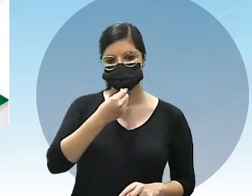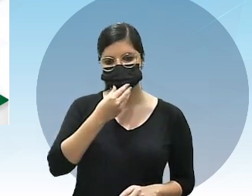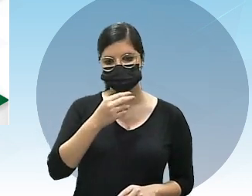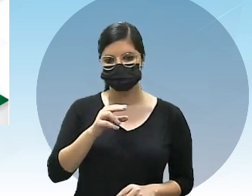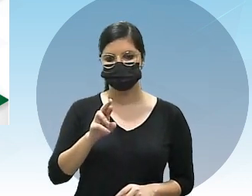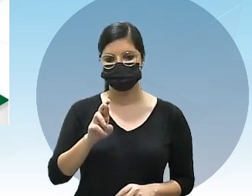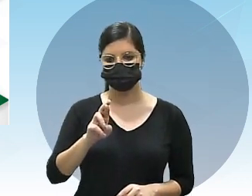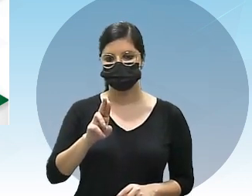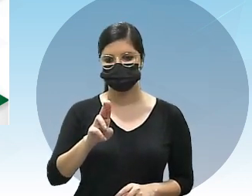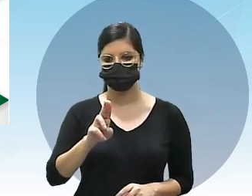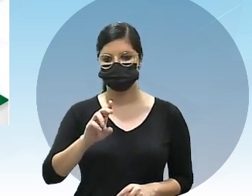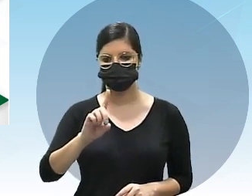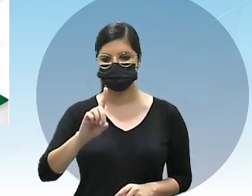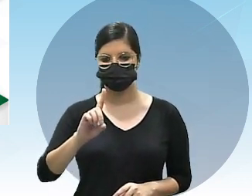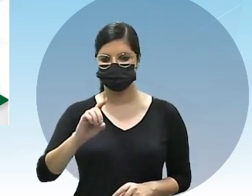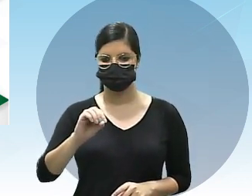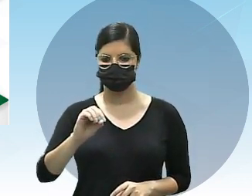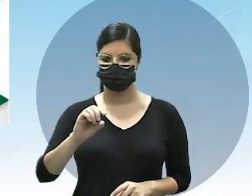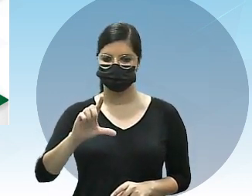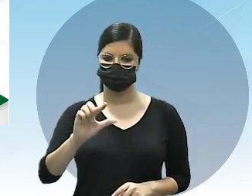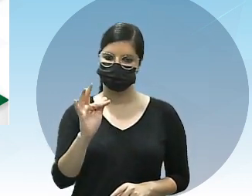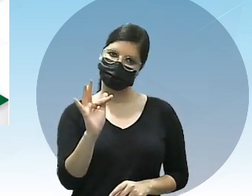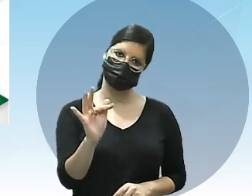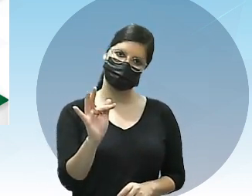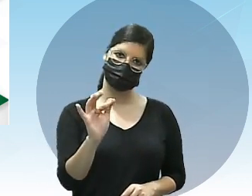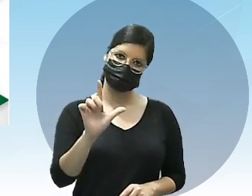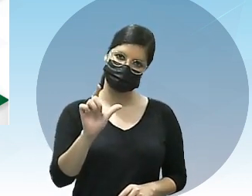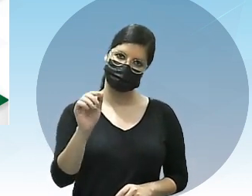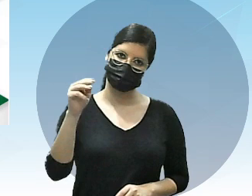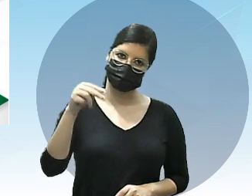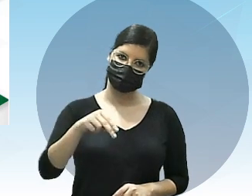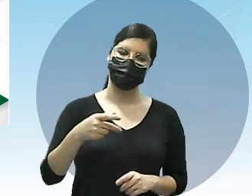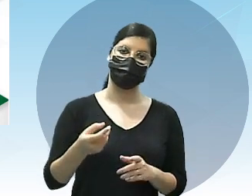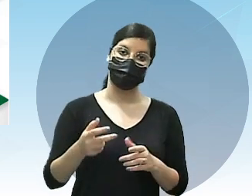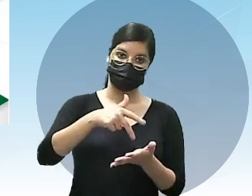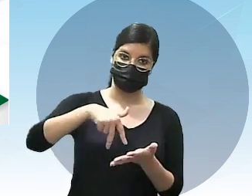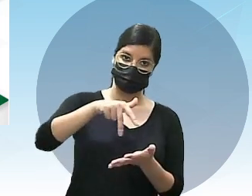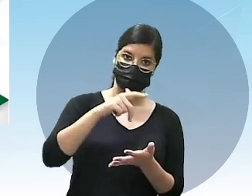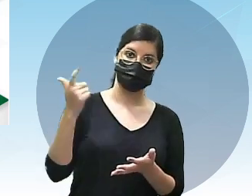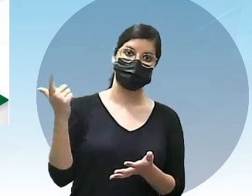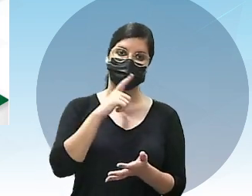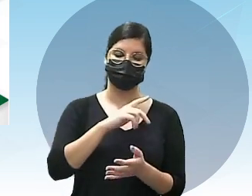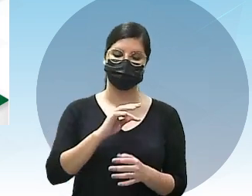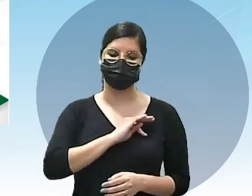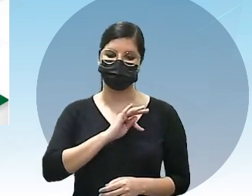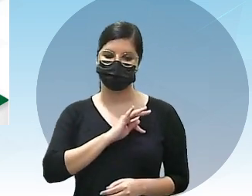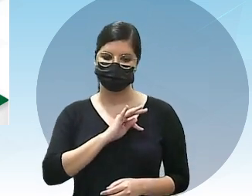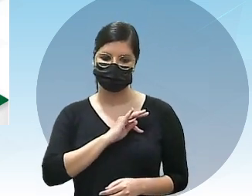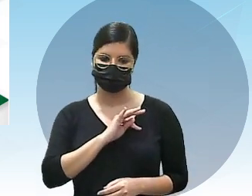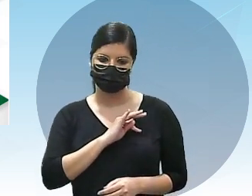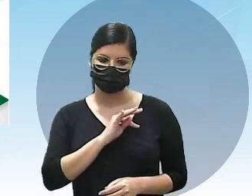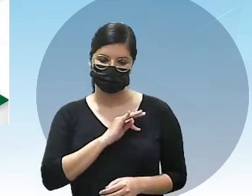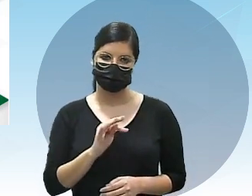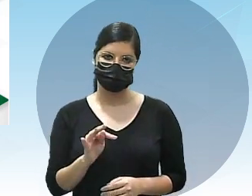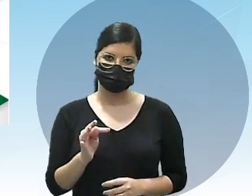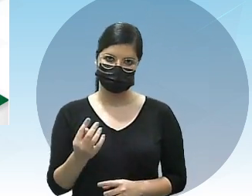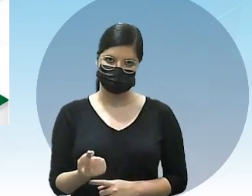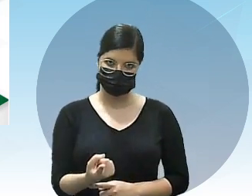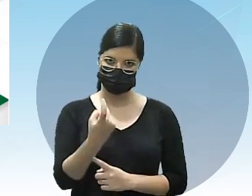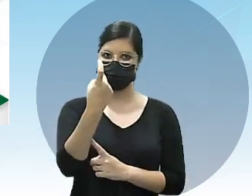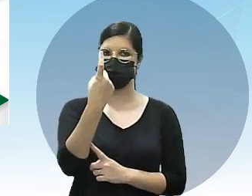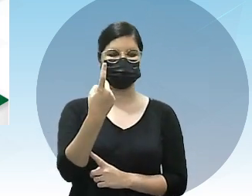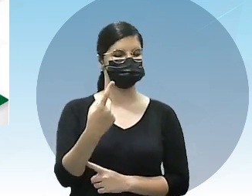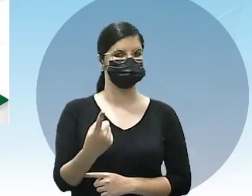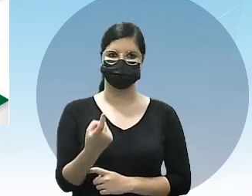rudo la Ban a dança já foi passada como uma técnica que não conseguiu uma técnica única